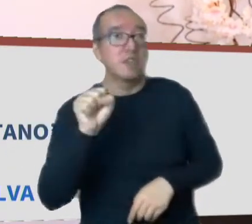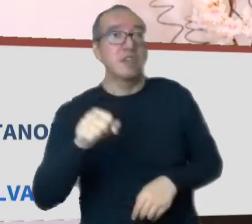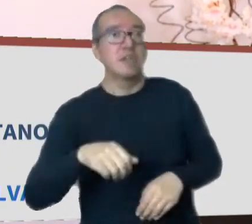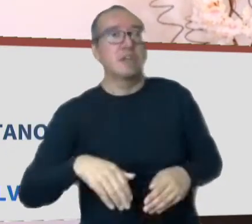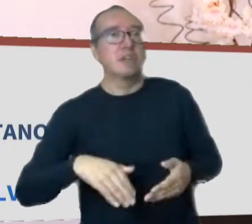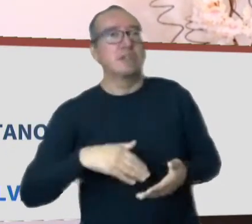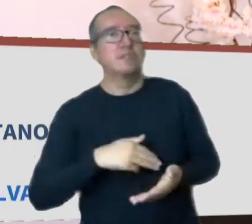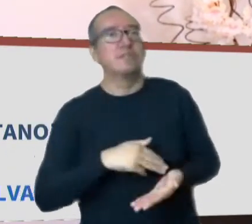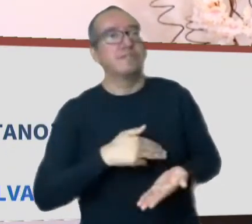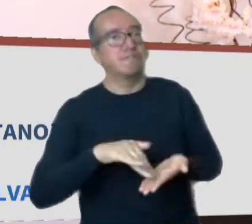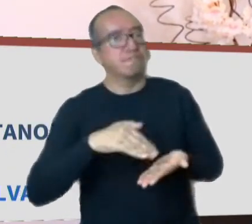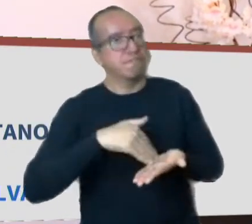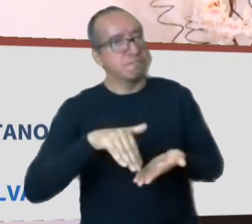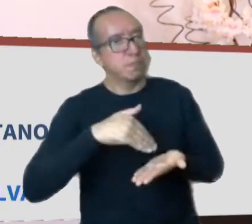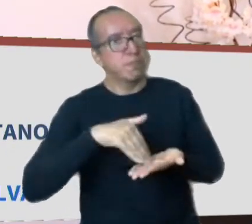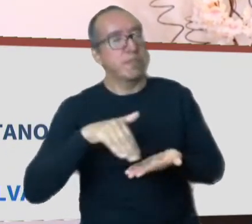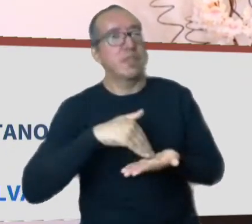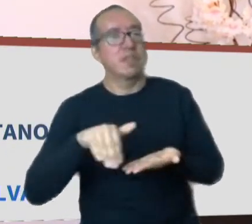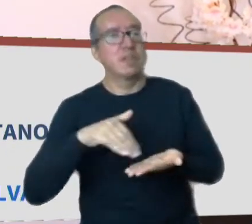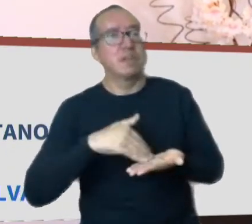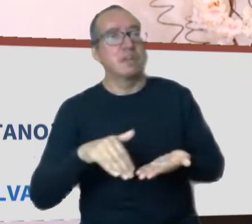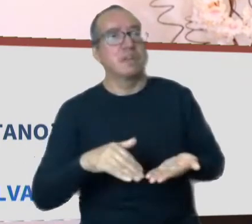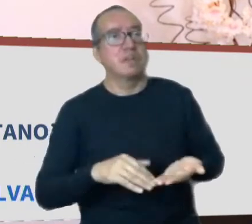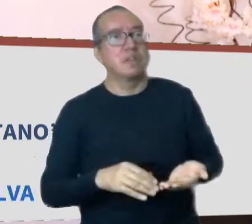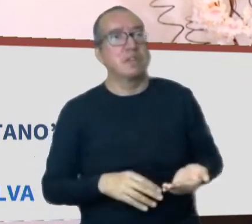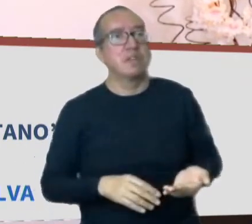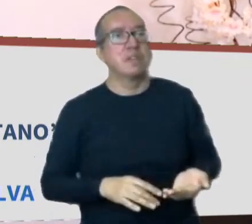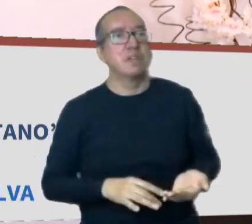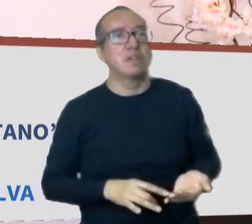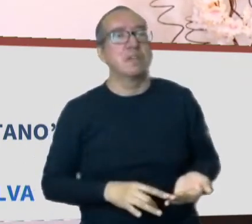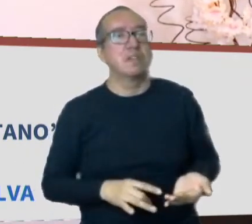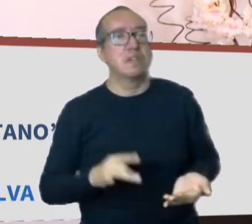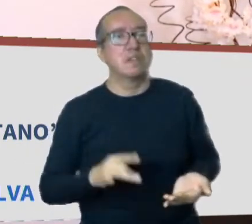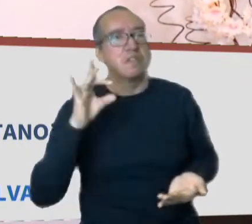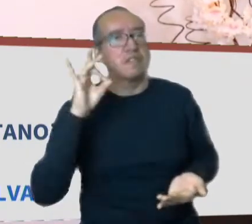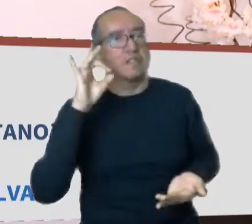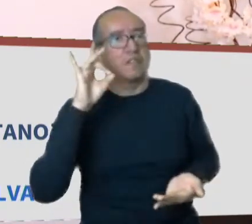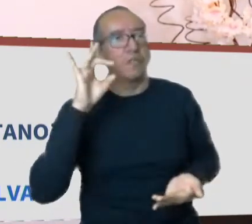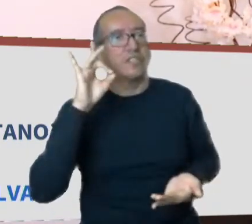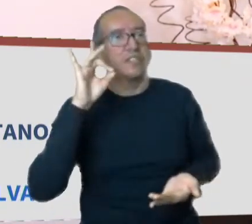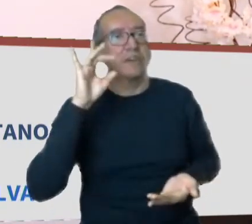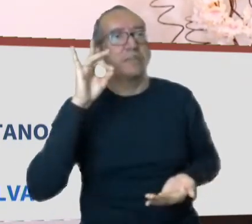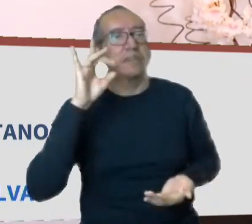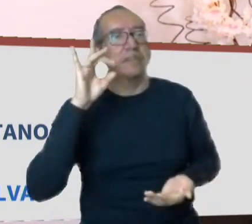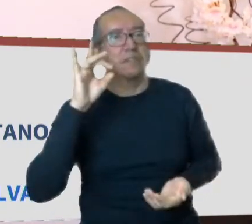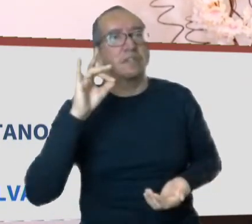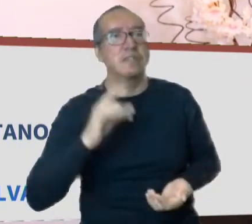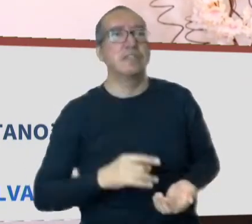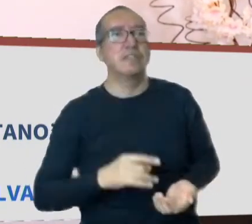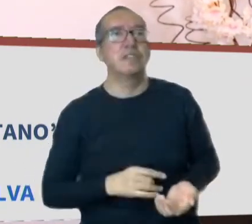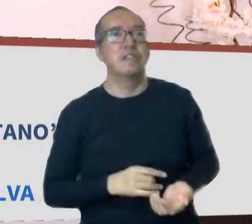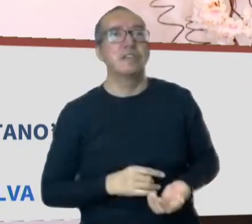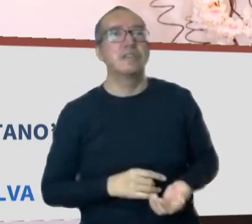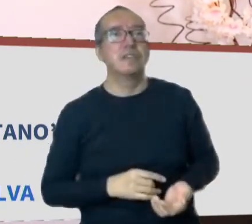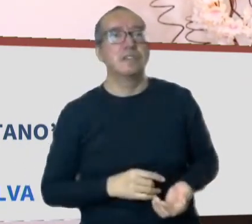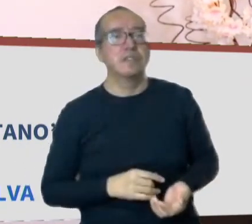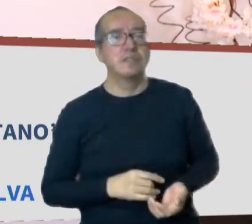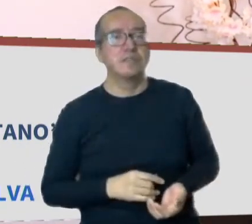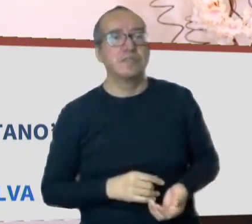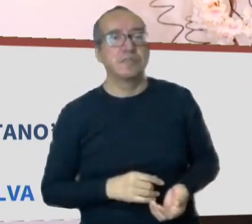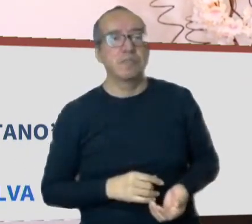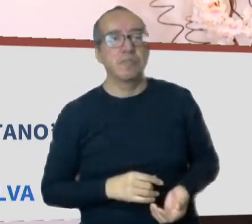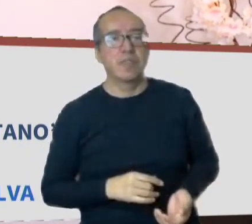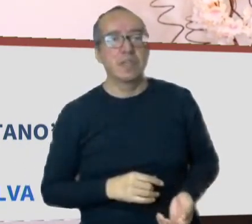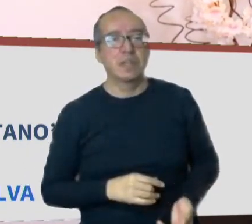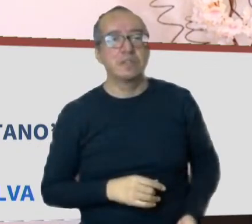Samaritano Norte. Você pode pesquisar também no Facebook. Você pode me chamar no meu Facebook, Jefferson Silva, Jefferson com G, você irá me